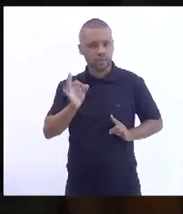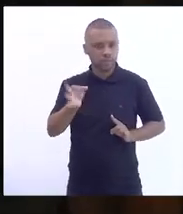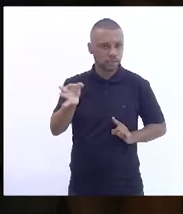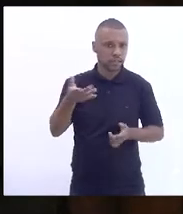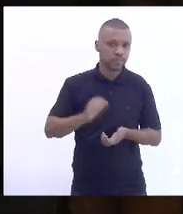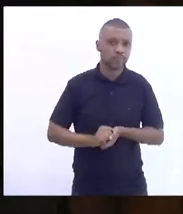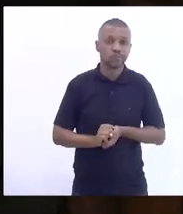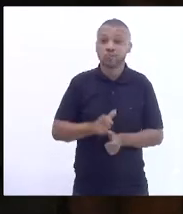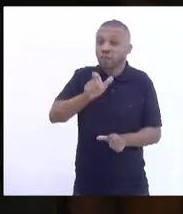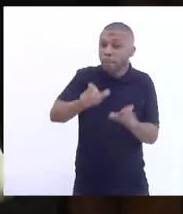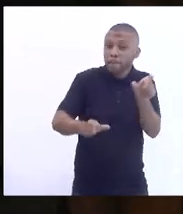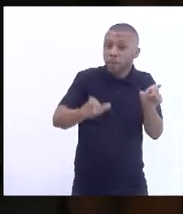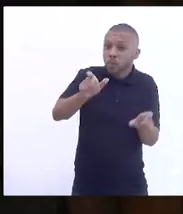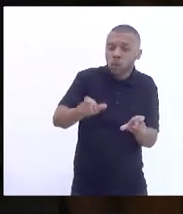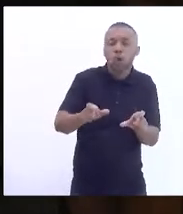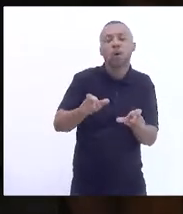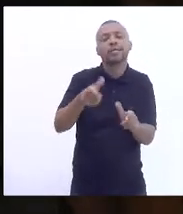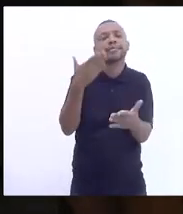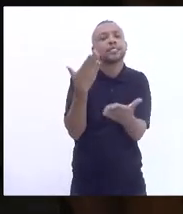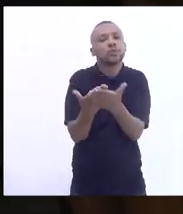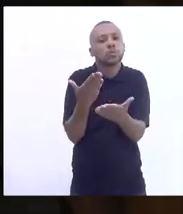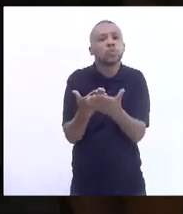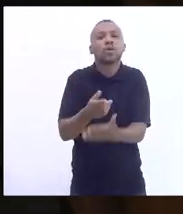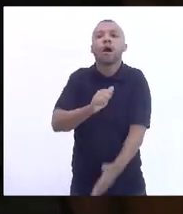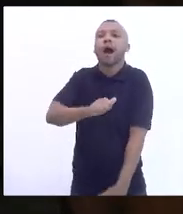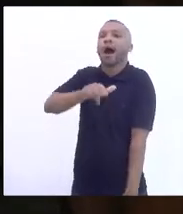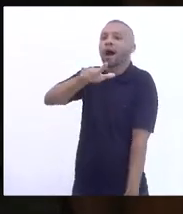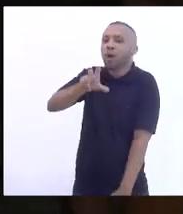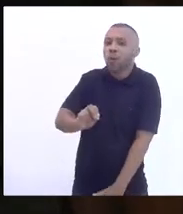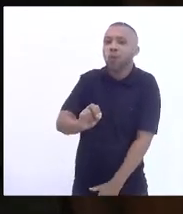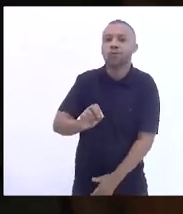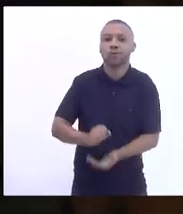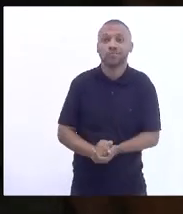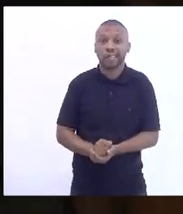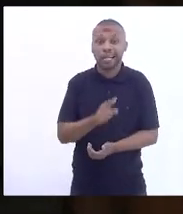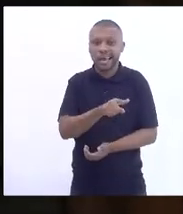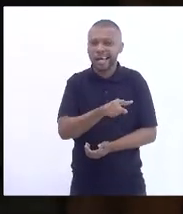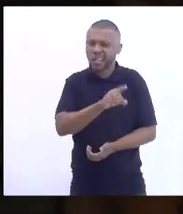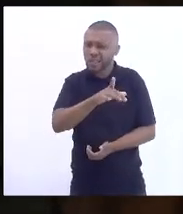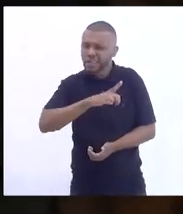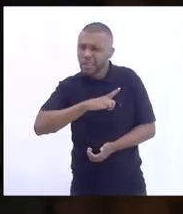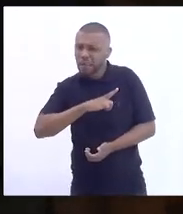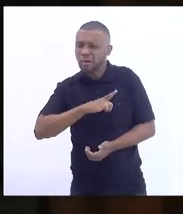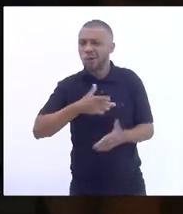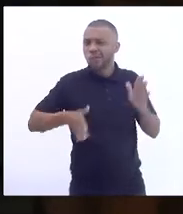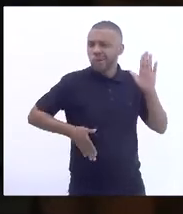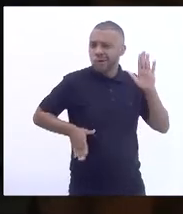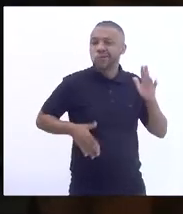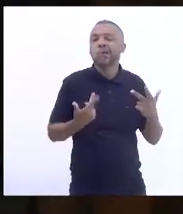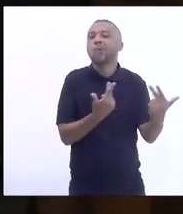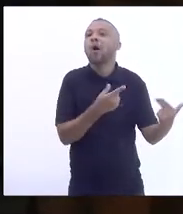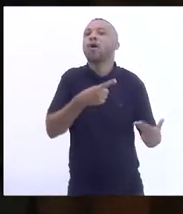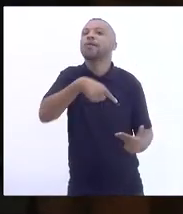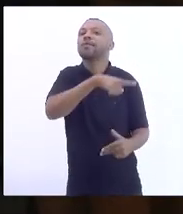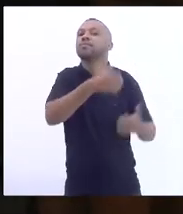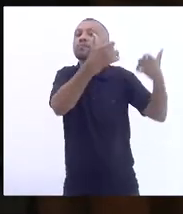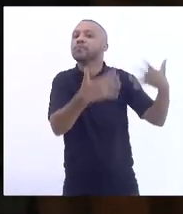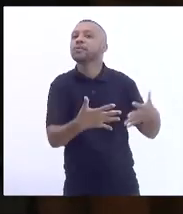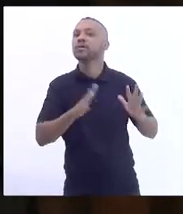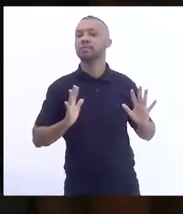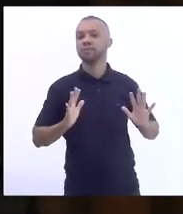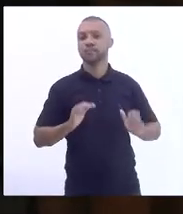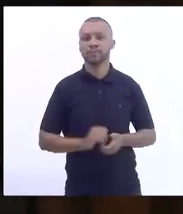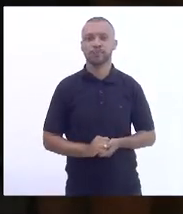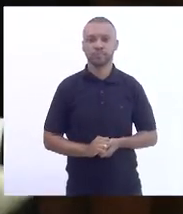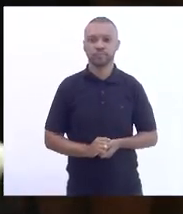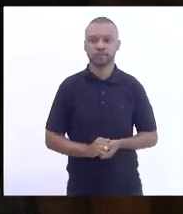são pessoas que estuda estudantes e tudo lá não tem só bandido que nem eles dizem certo